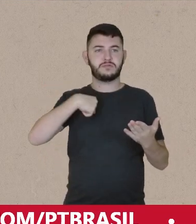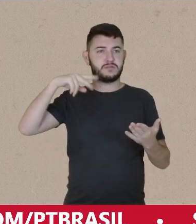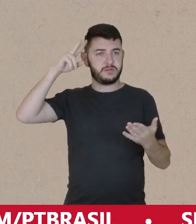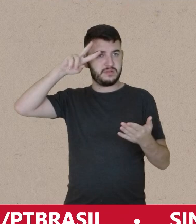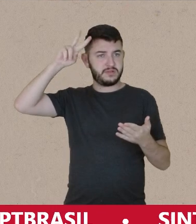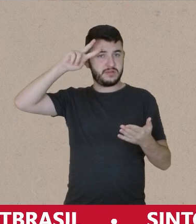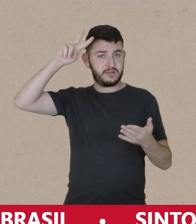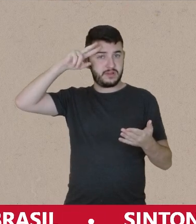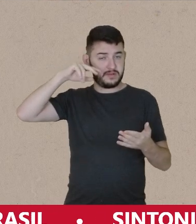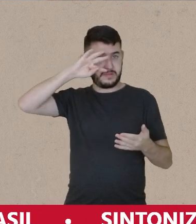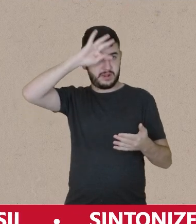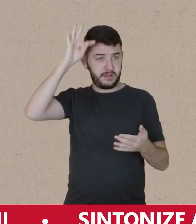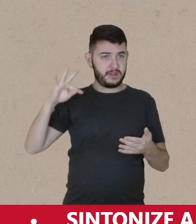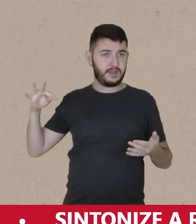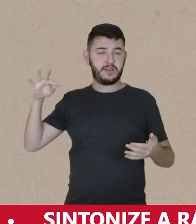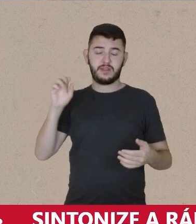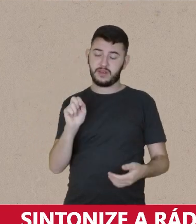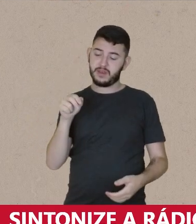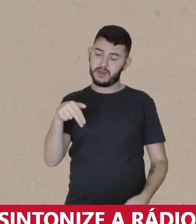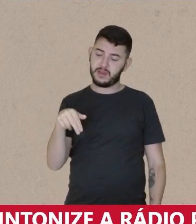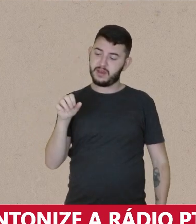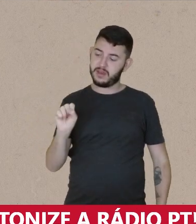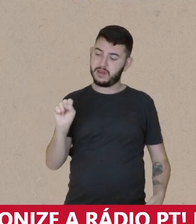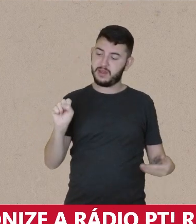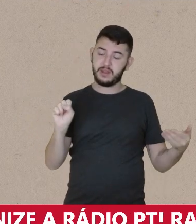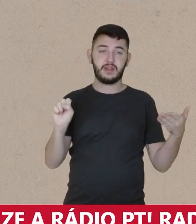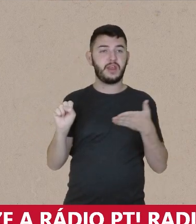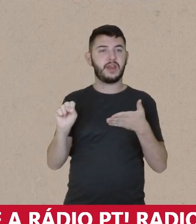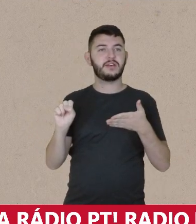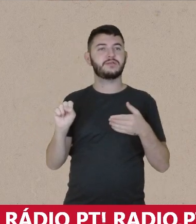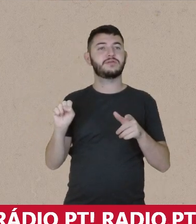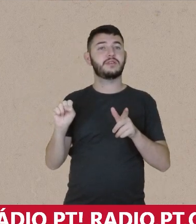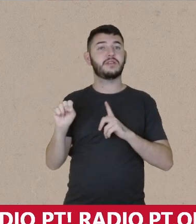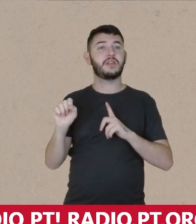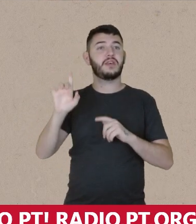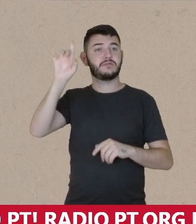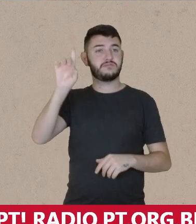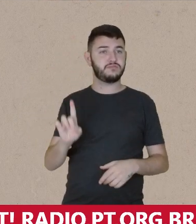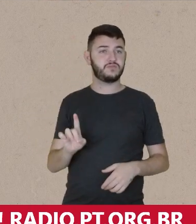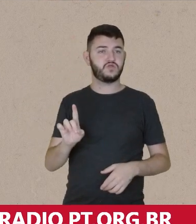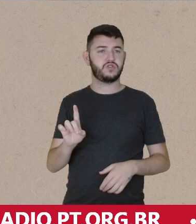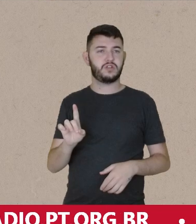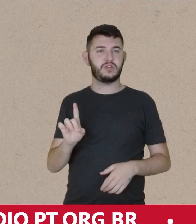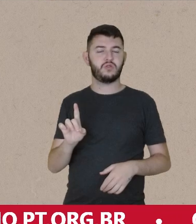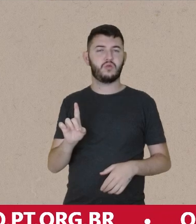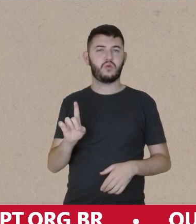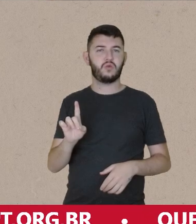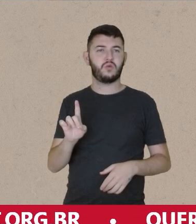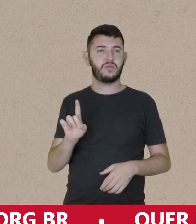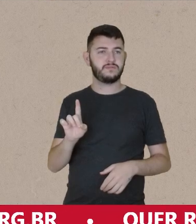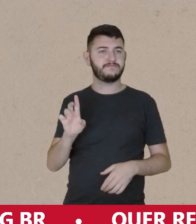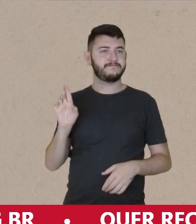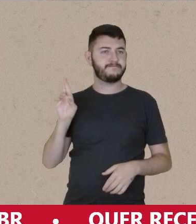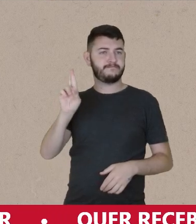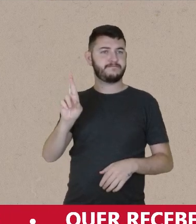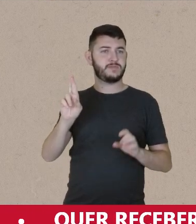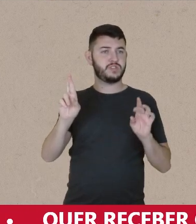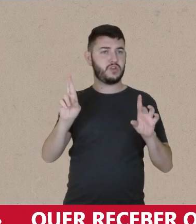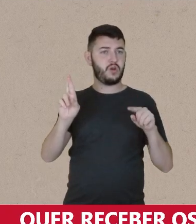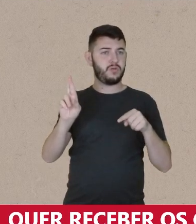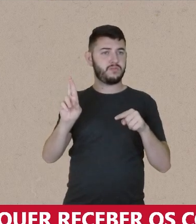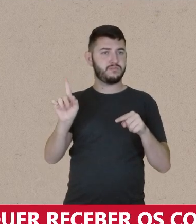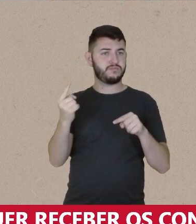que a ANS, né, ela só está com este diretor nomeado. Então, isso já demonstra